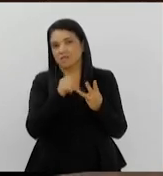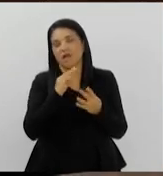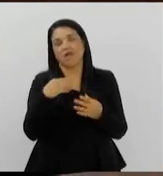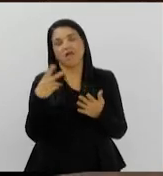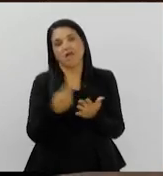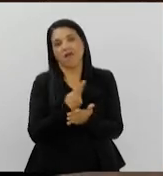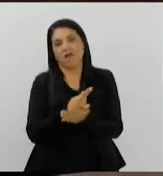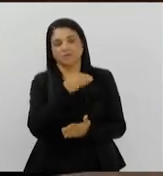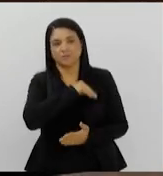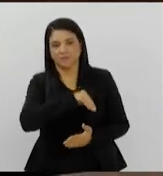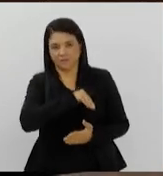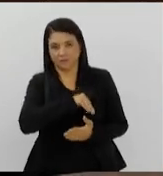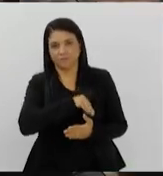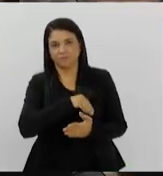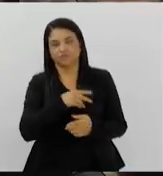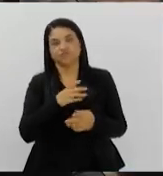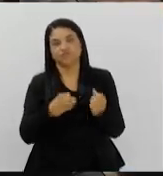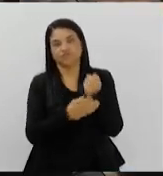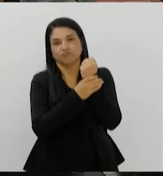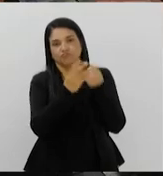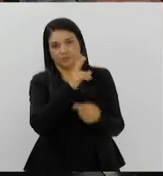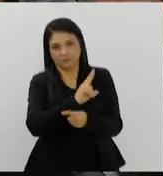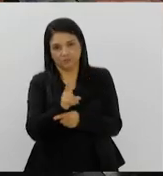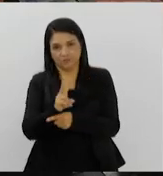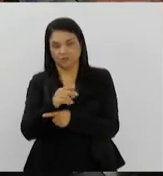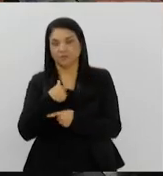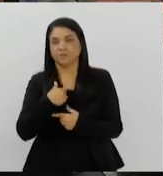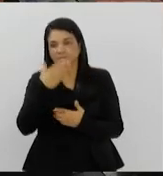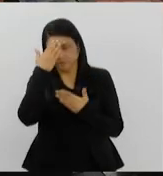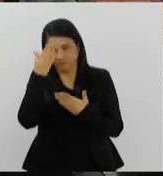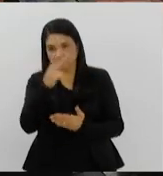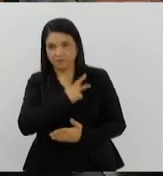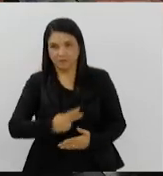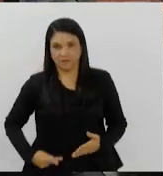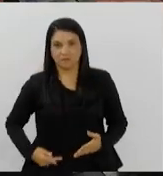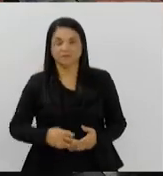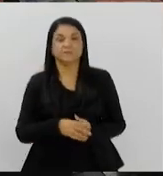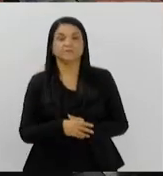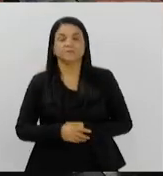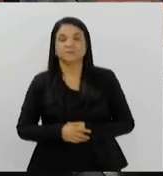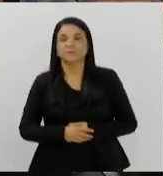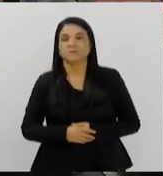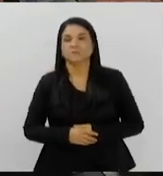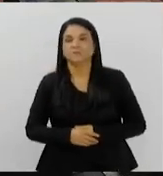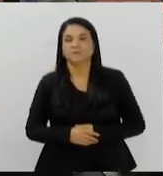Segurança Presente. Obrigada, presidente. Obrigada. Pela ordem deputada também. Índia, vamos trabalhar com a